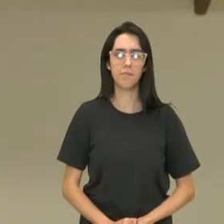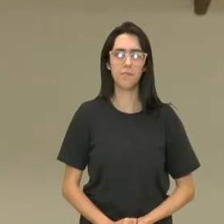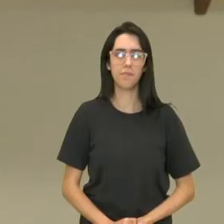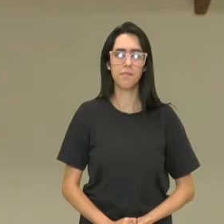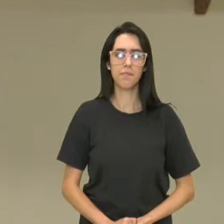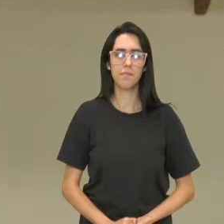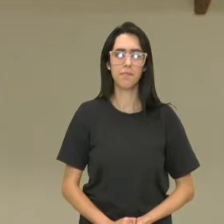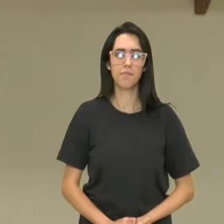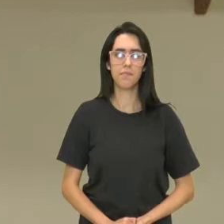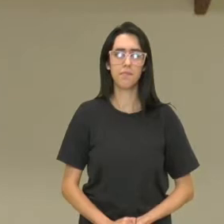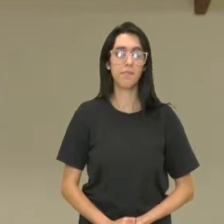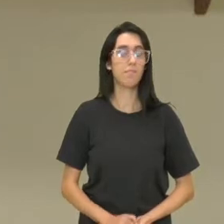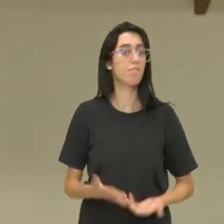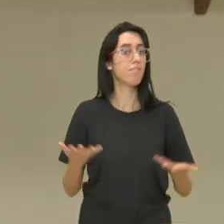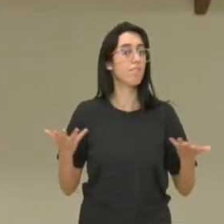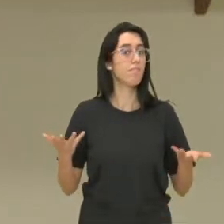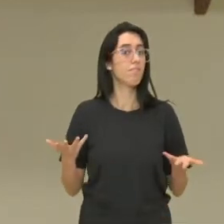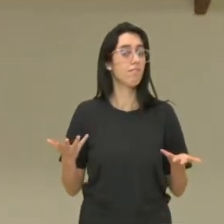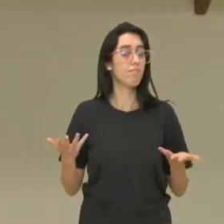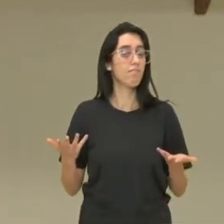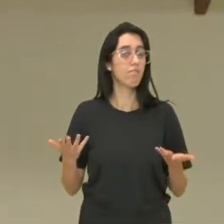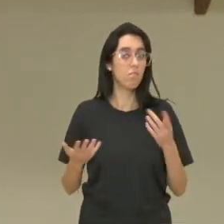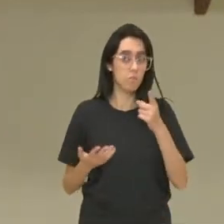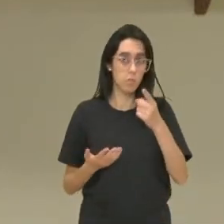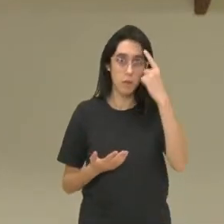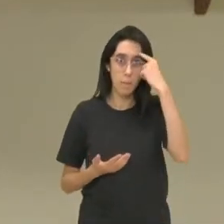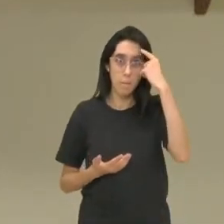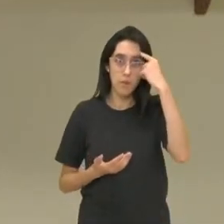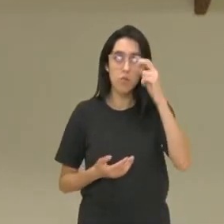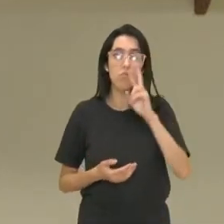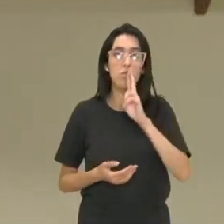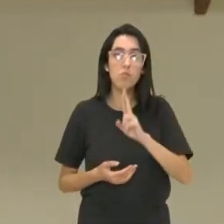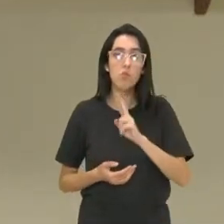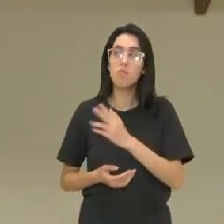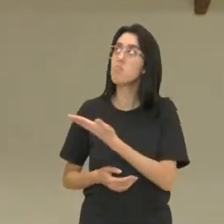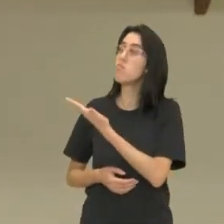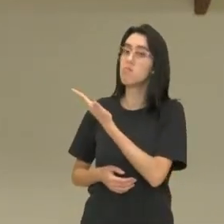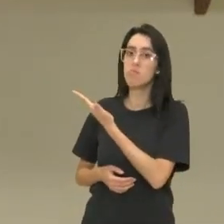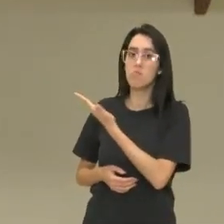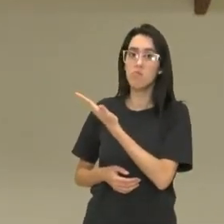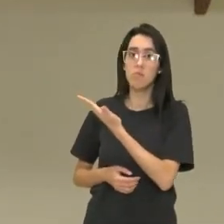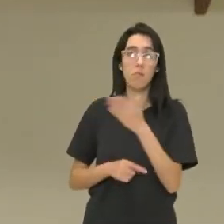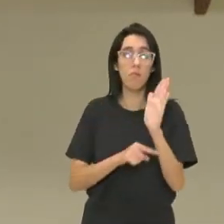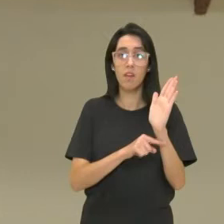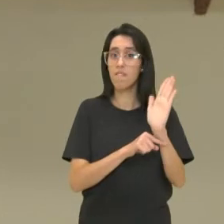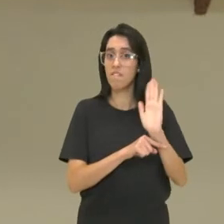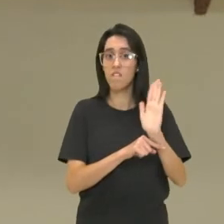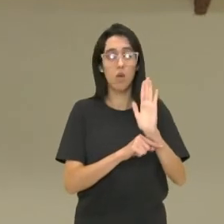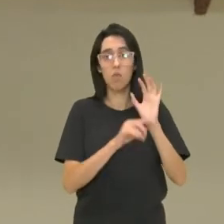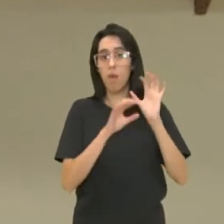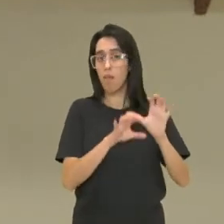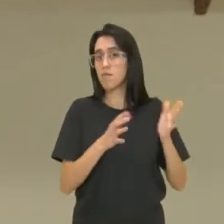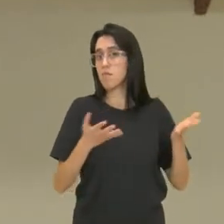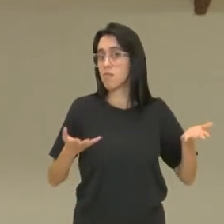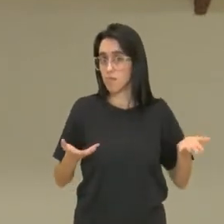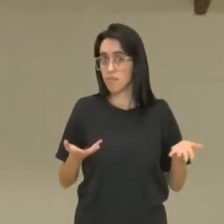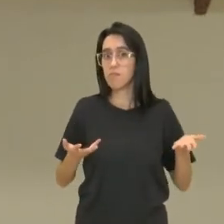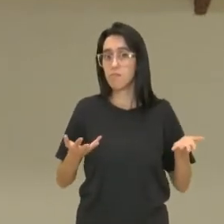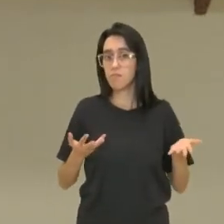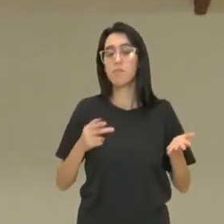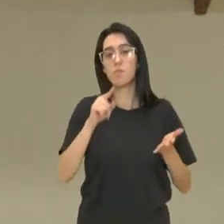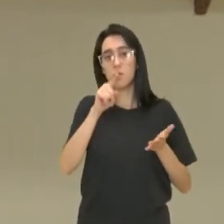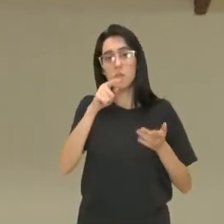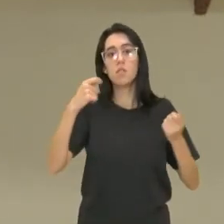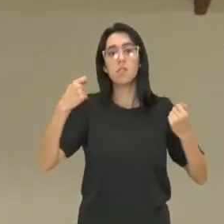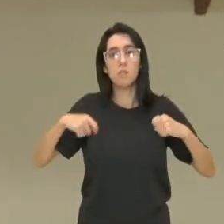E aí, chicos e chicas, pensaram em algum filme? Porque filme é isso, gente. Não existe. Você senta